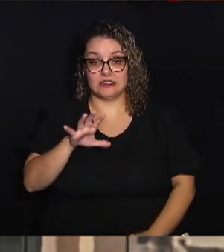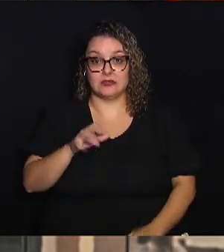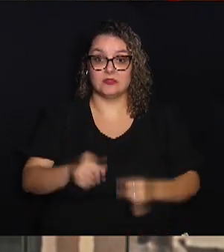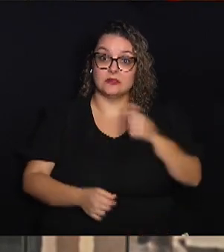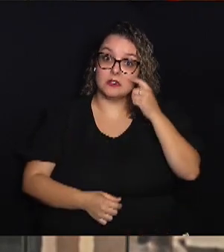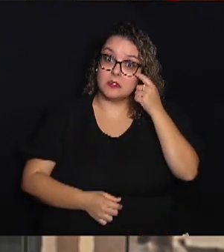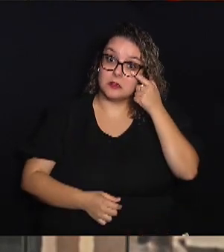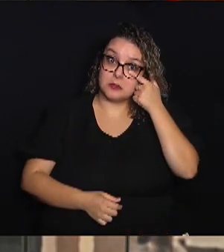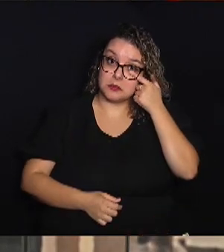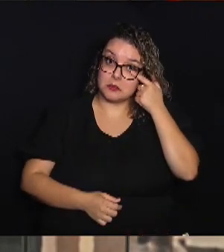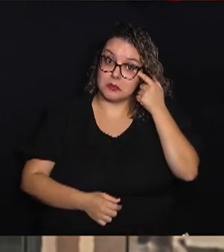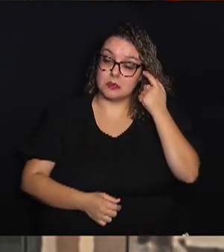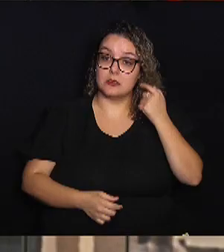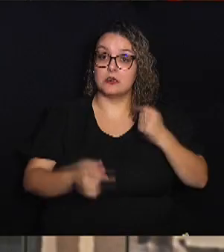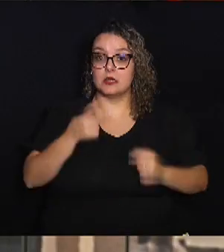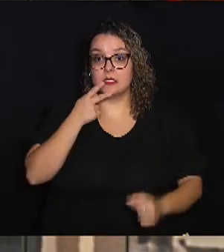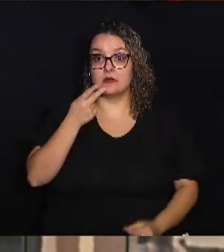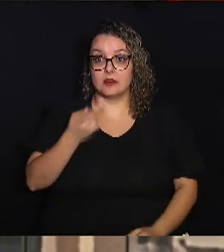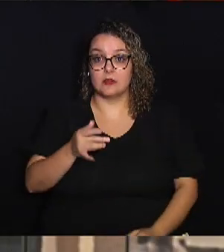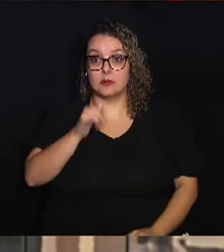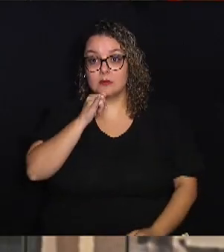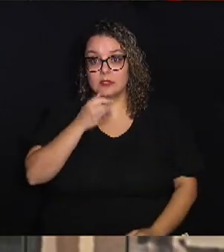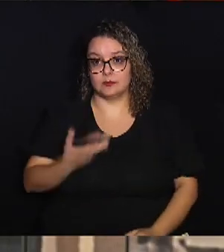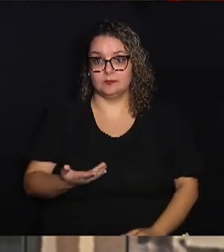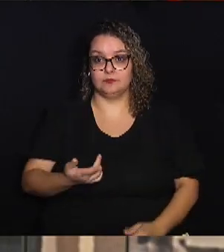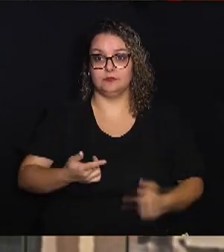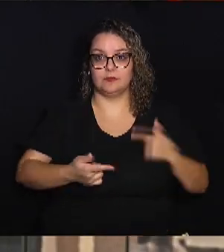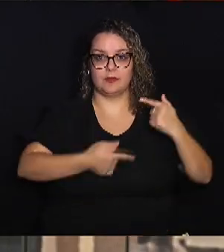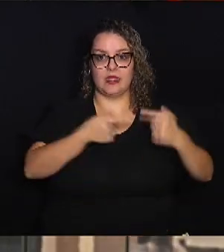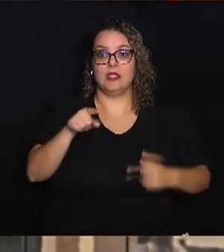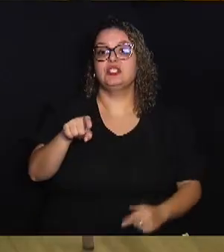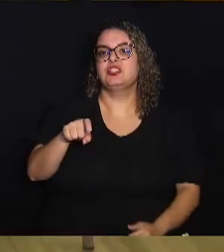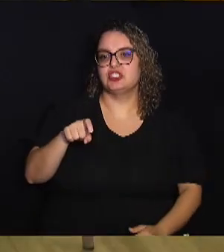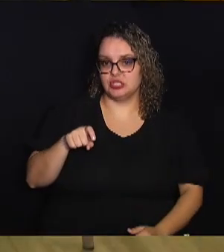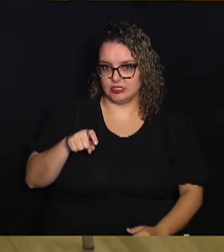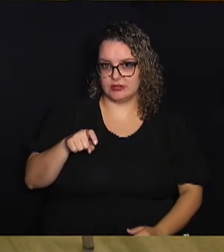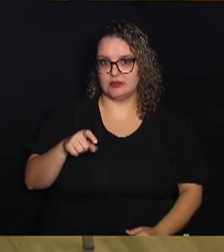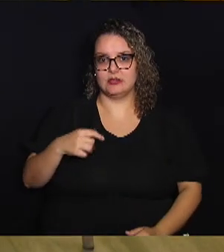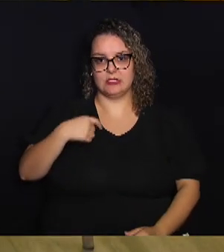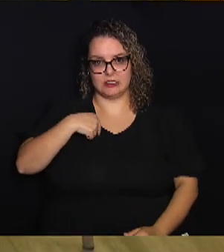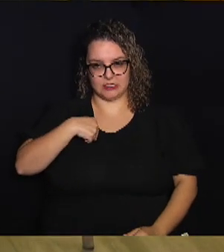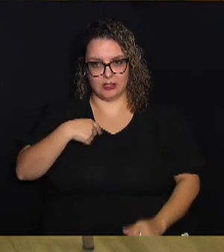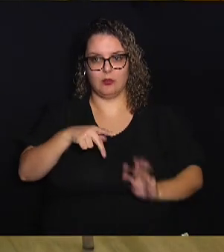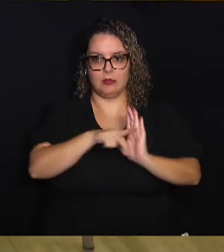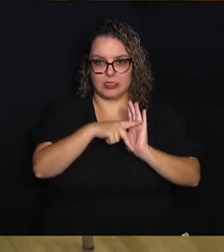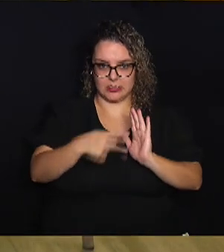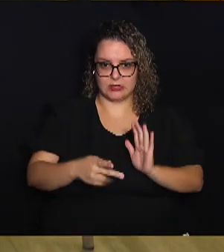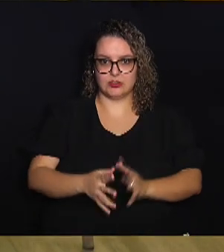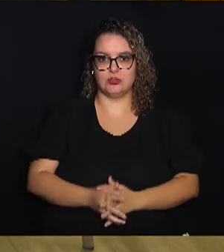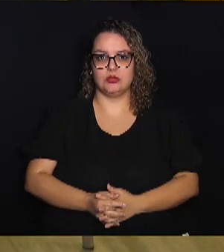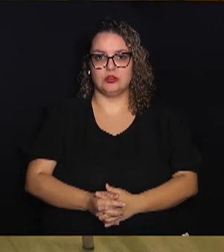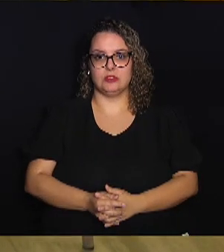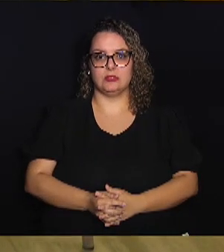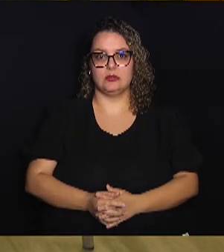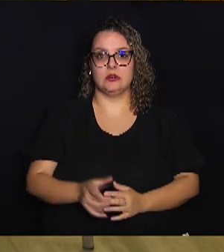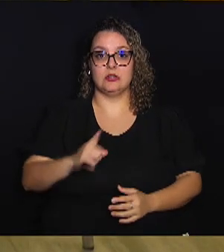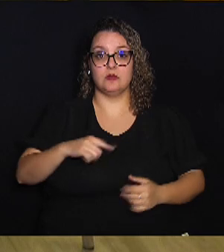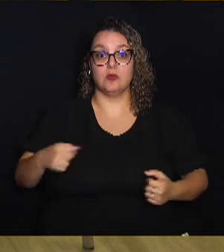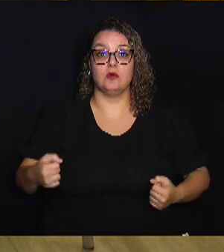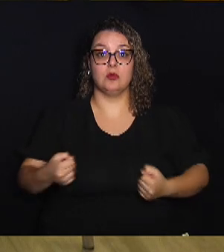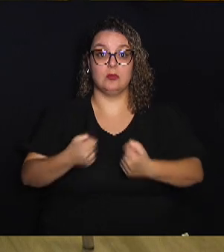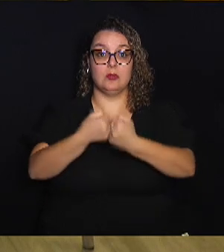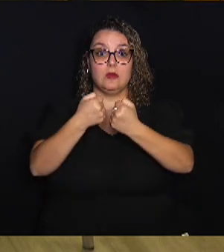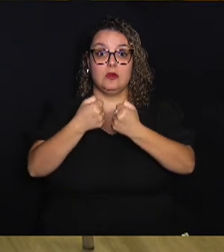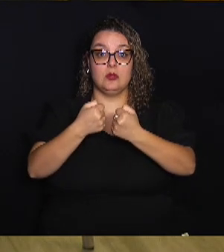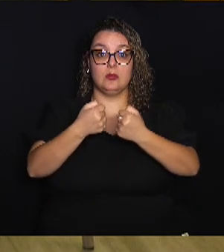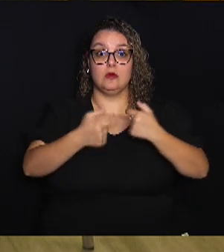que a gente fala, por exemplo, olha, a geração X, por exemplo, da qual eu faço parte, teve um enfrentamento com a